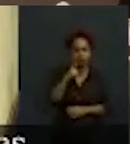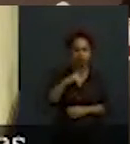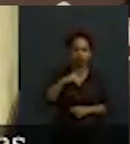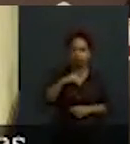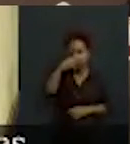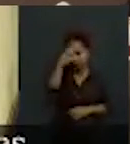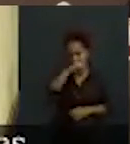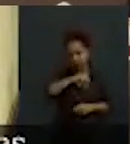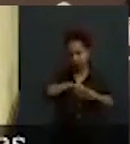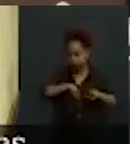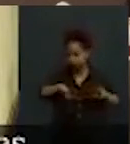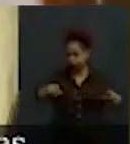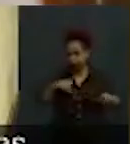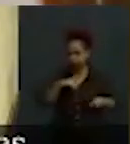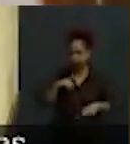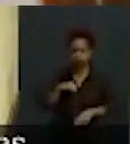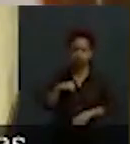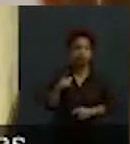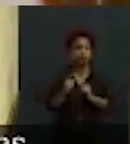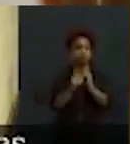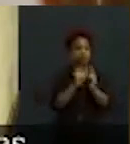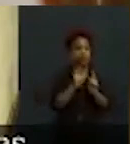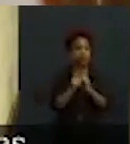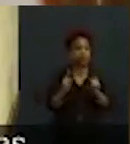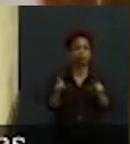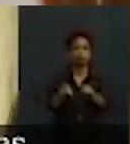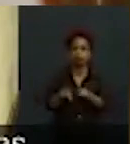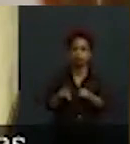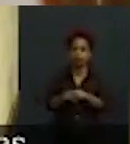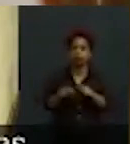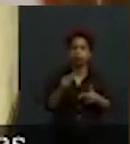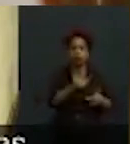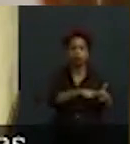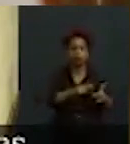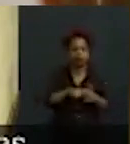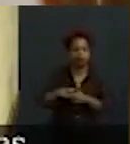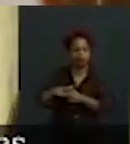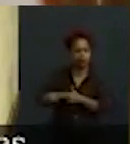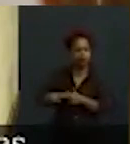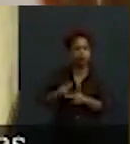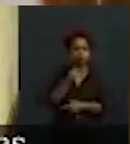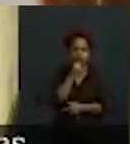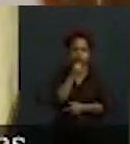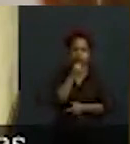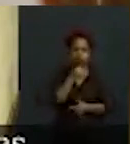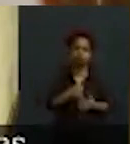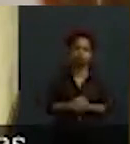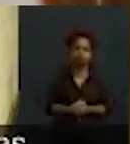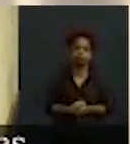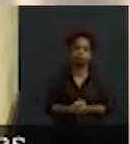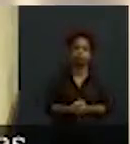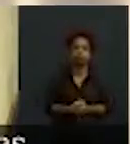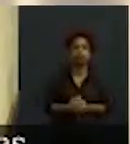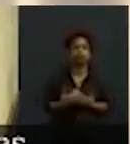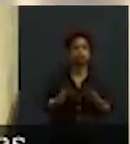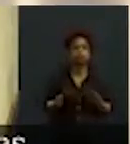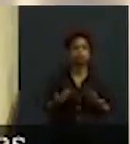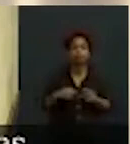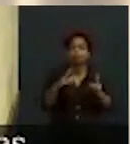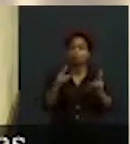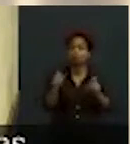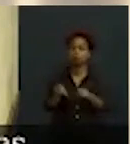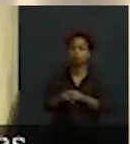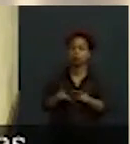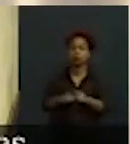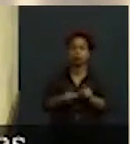aprendizado coletivo e diálogo, a fim de lidar com problemas como, por exemplo, os relacionados às medidas de